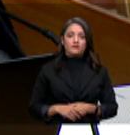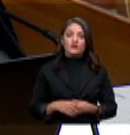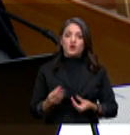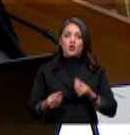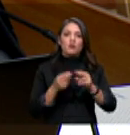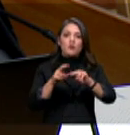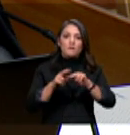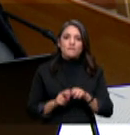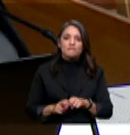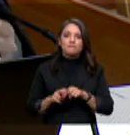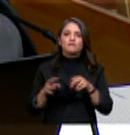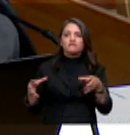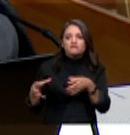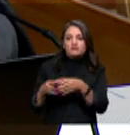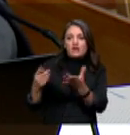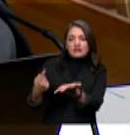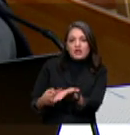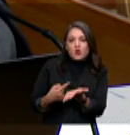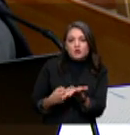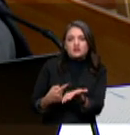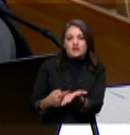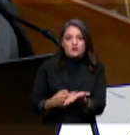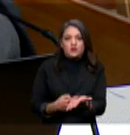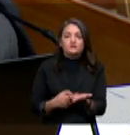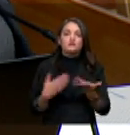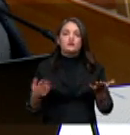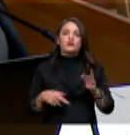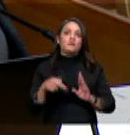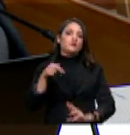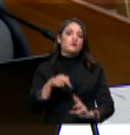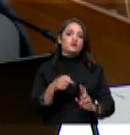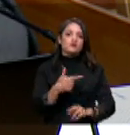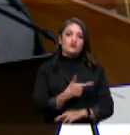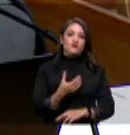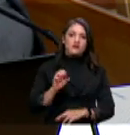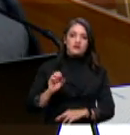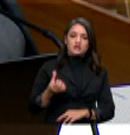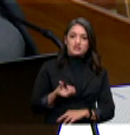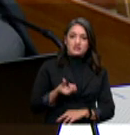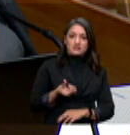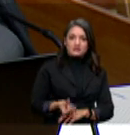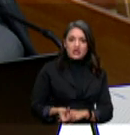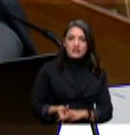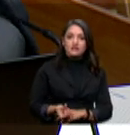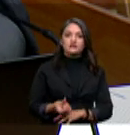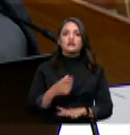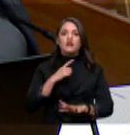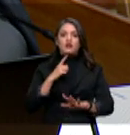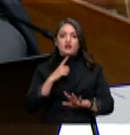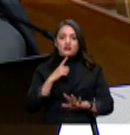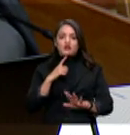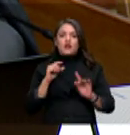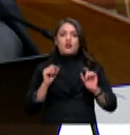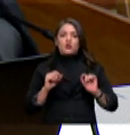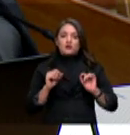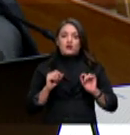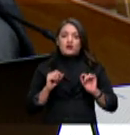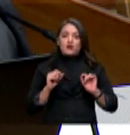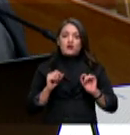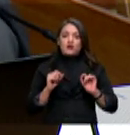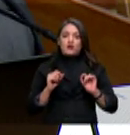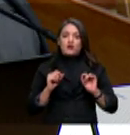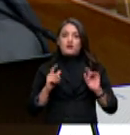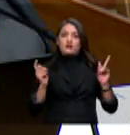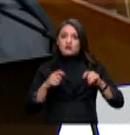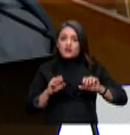negociação coletiva. E o próprio inciso 26, uma cláusula geral, uma cláusula aberta, fortalecendo